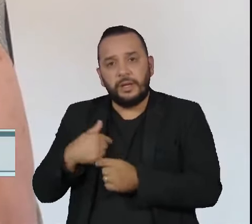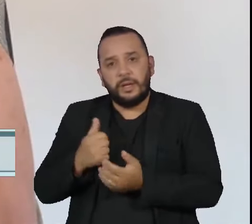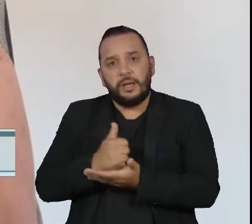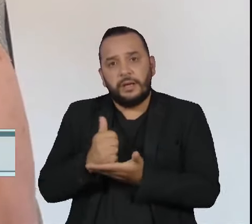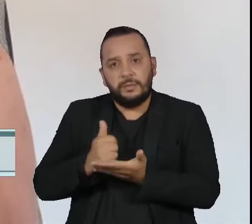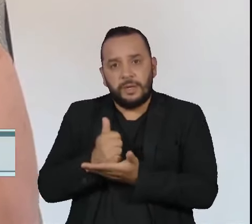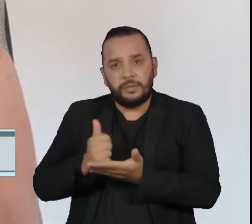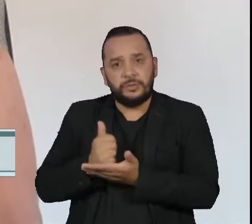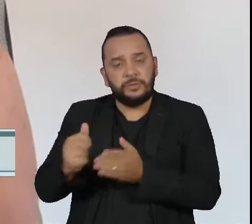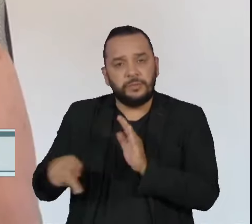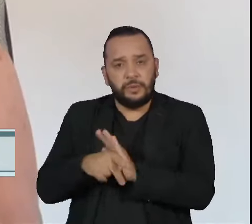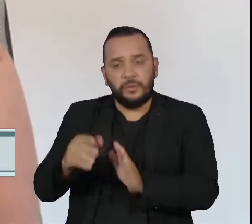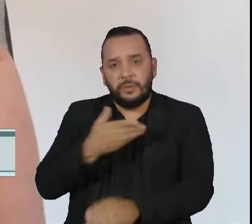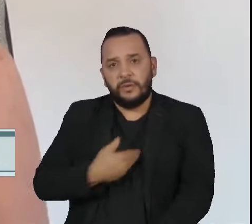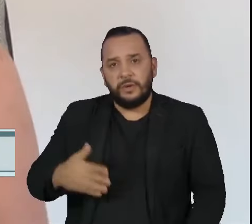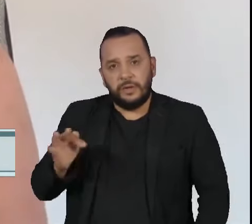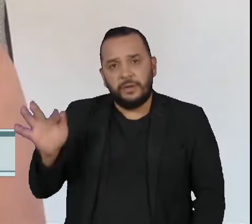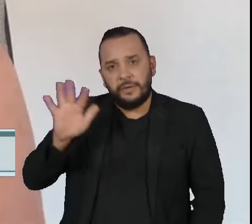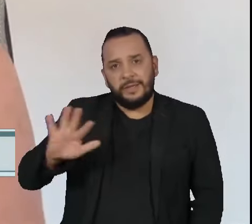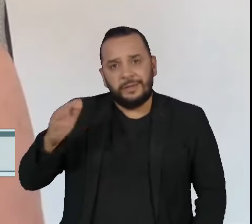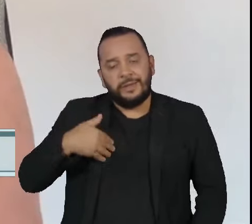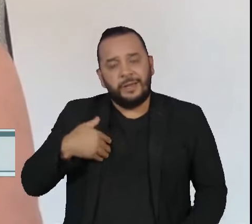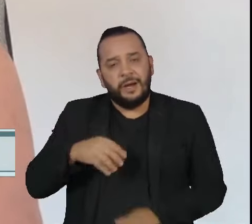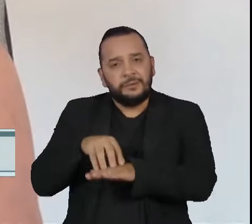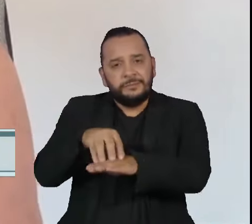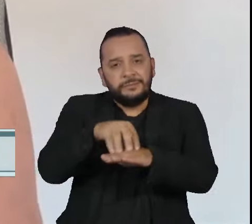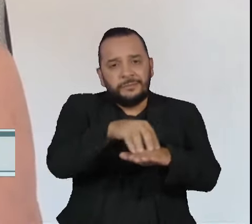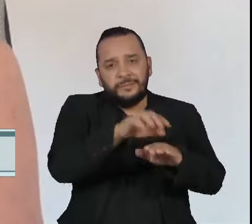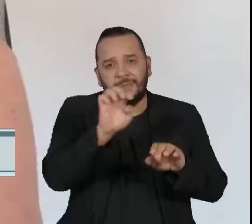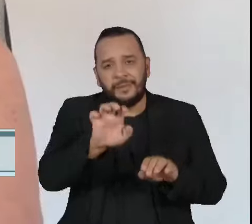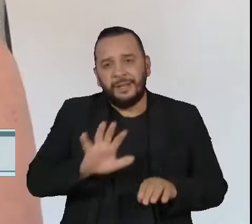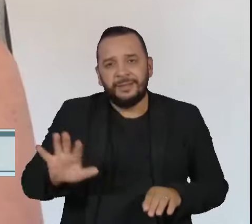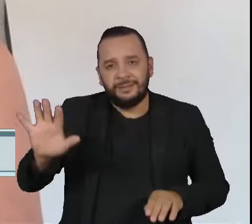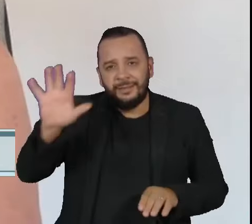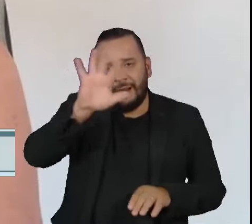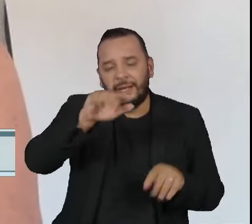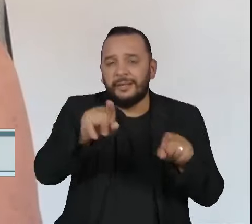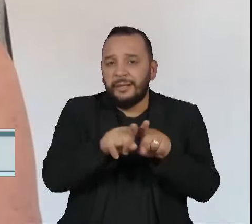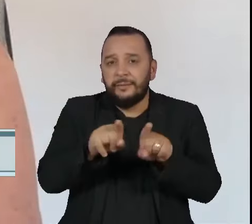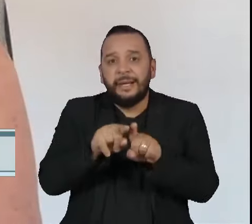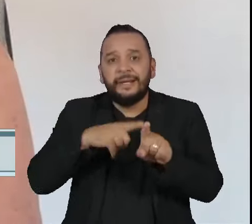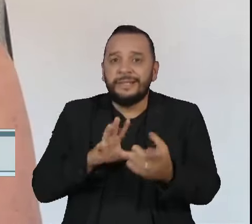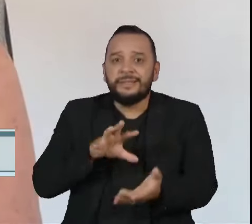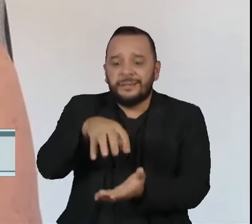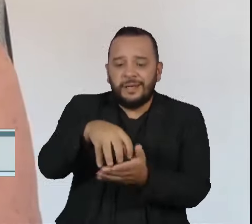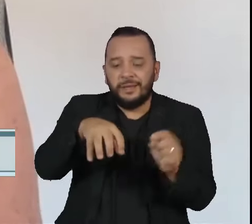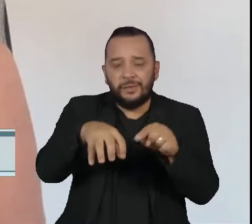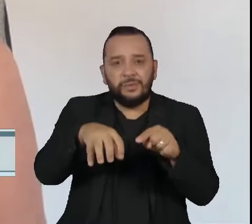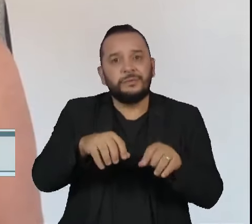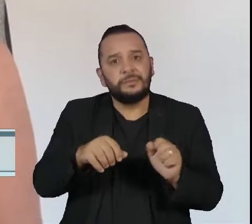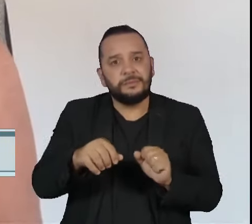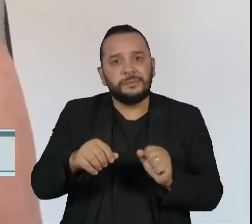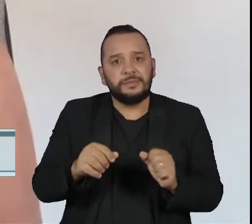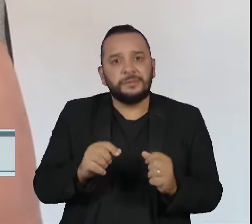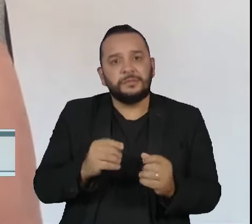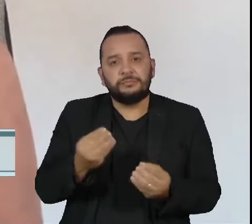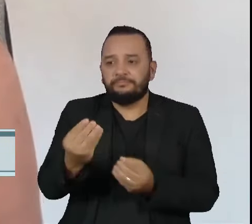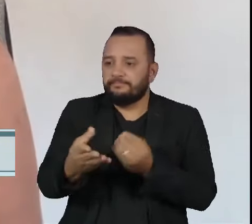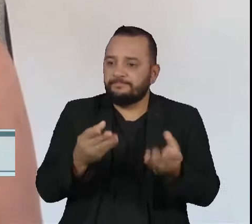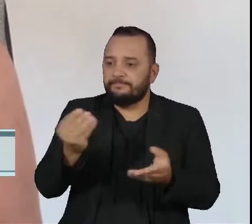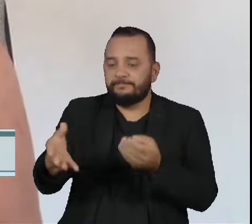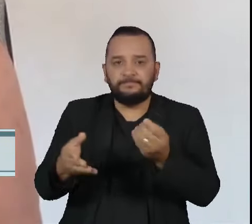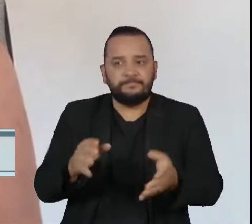pelo governo federal, que envia para os estados e os estados enviam para os centros dentro de cada estado, né? E a gente tem